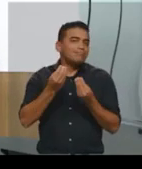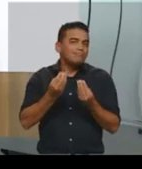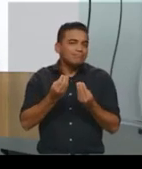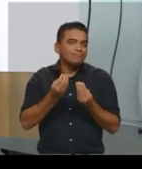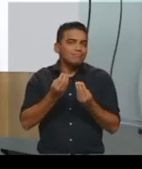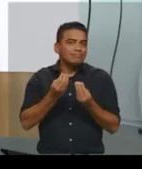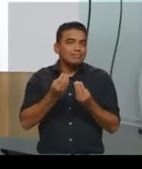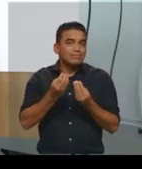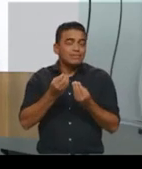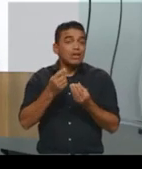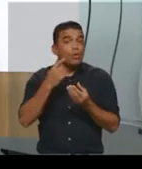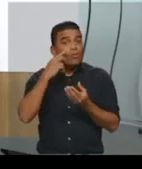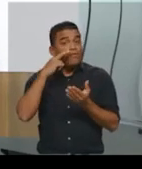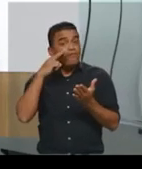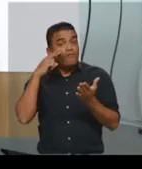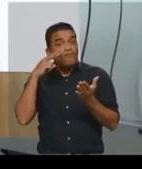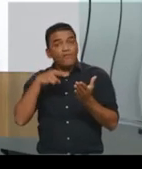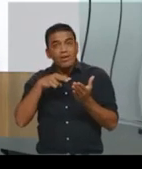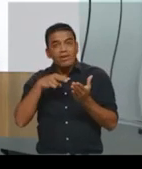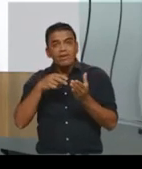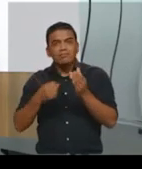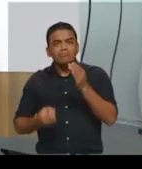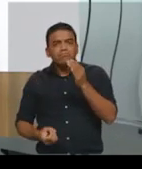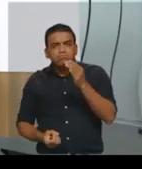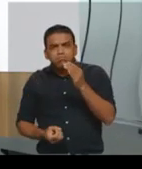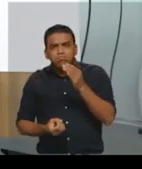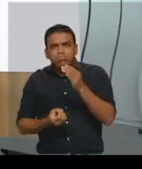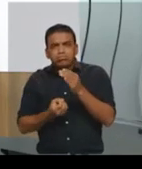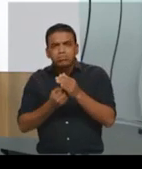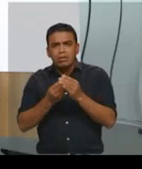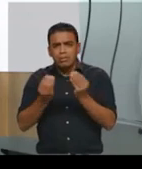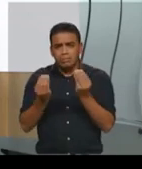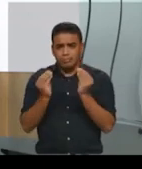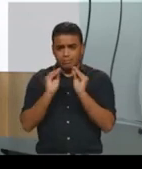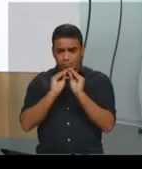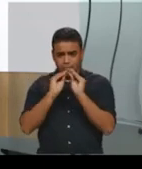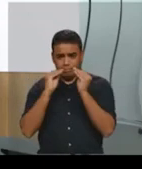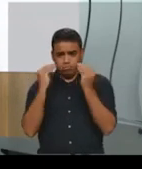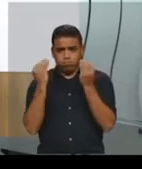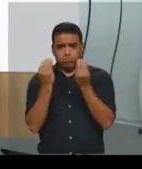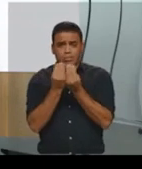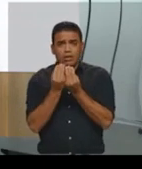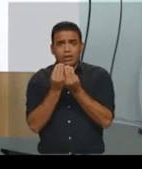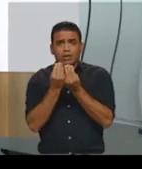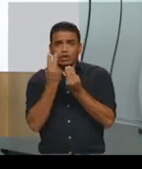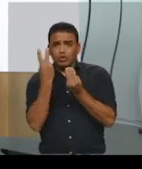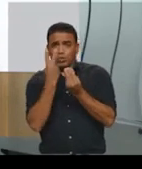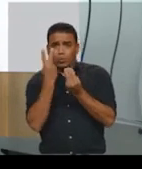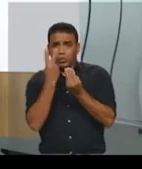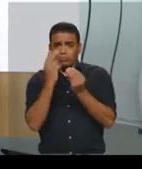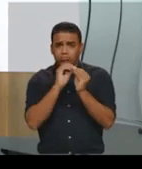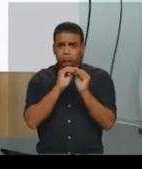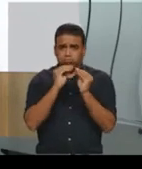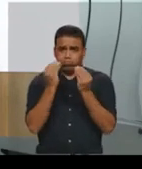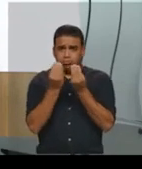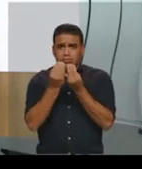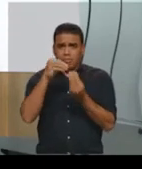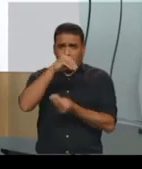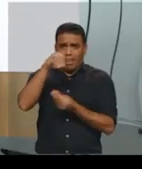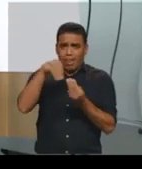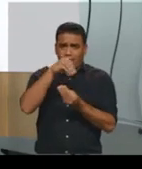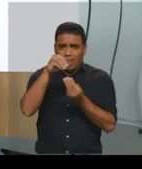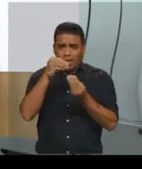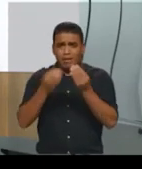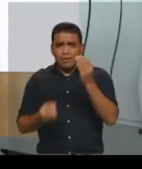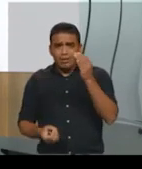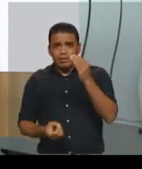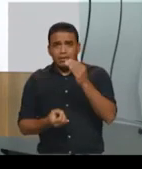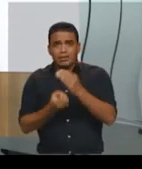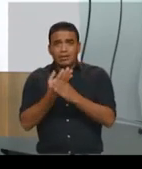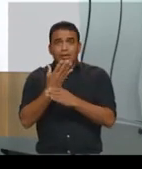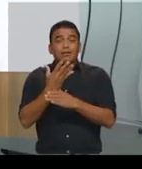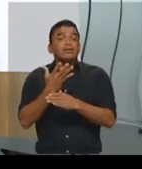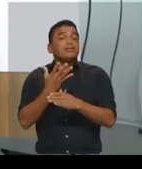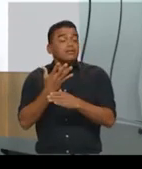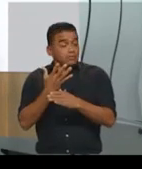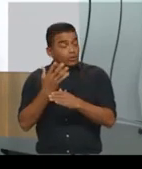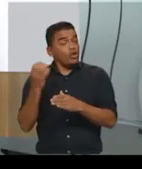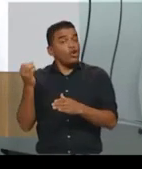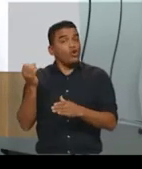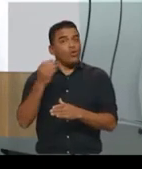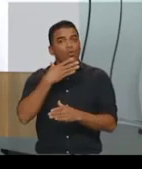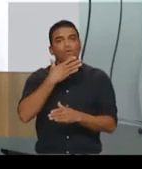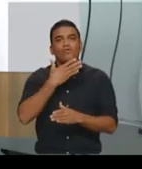ali eu estava vendo que é a formação de um novo produto. Então, ali é o estado final, quando se forma o produto.